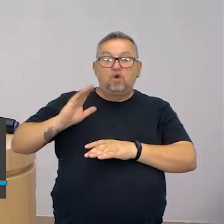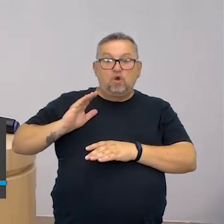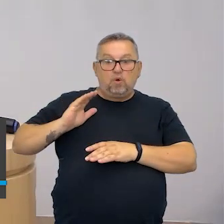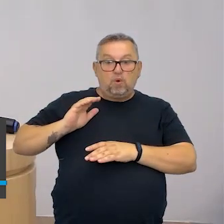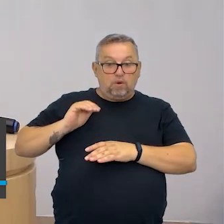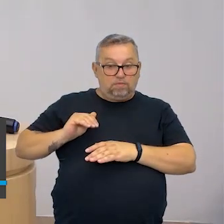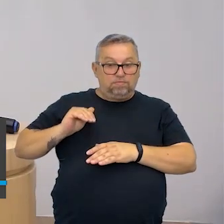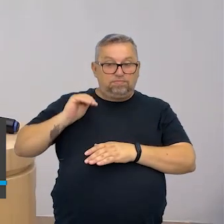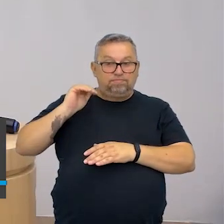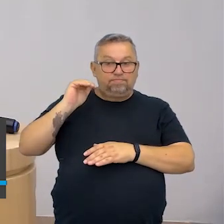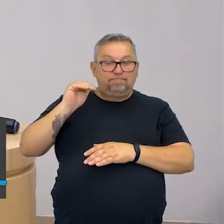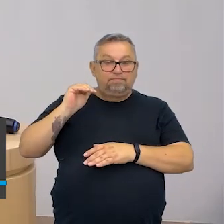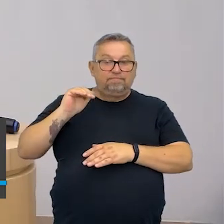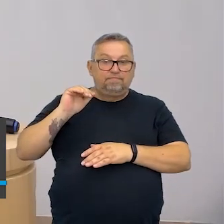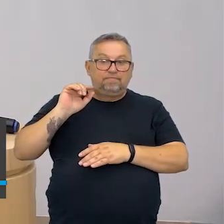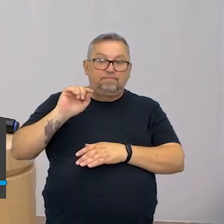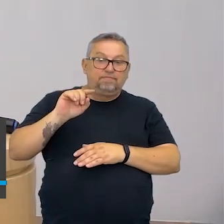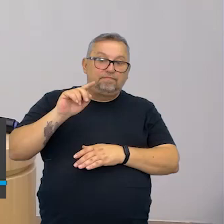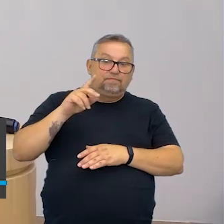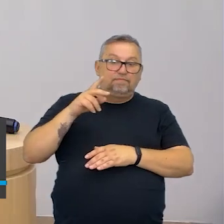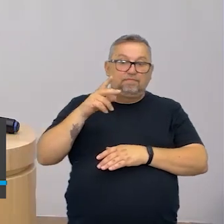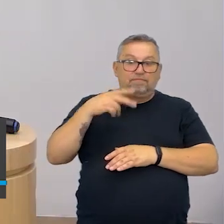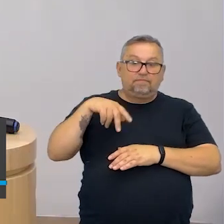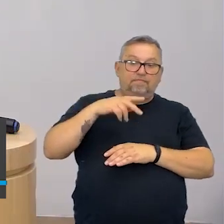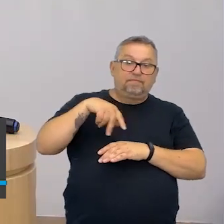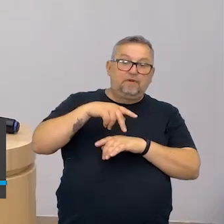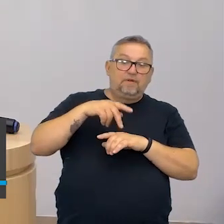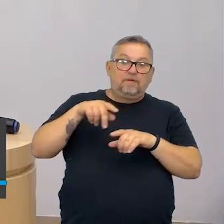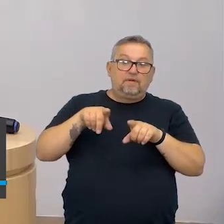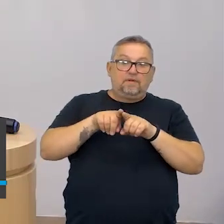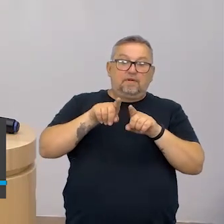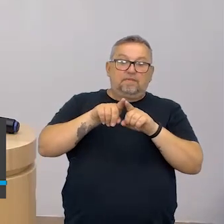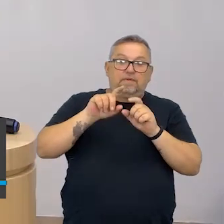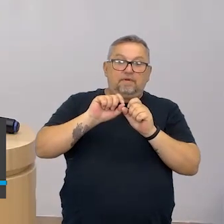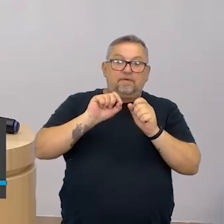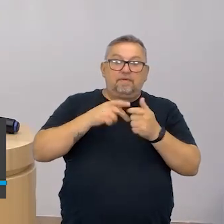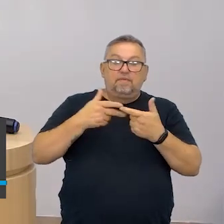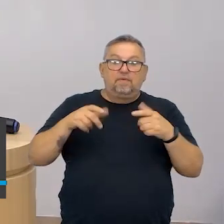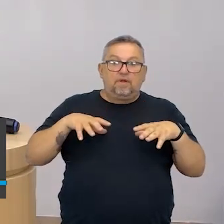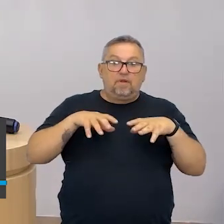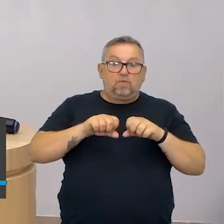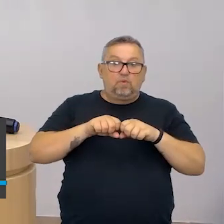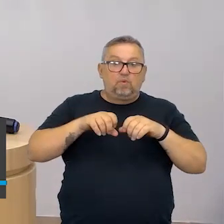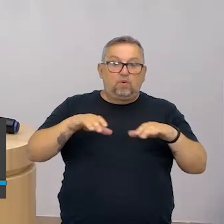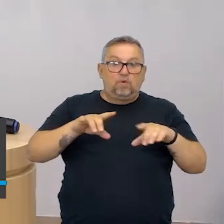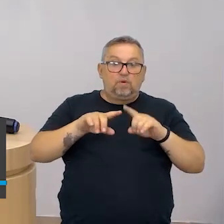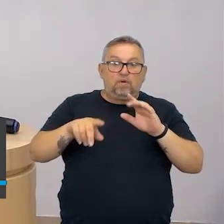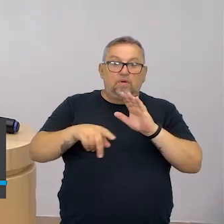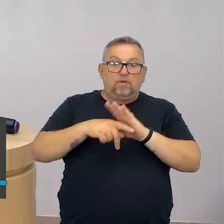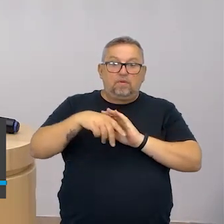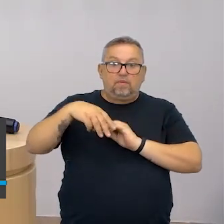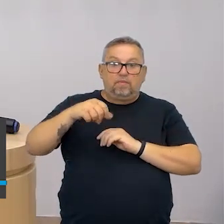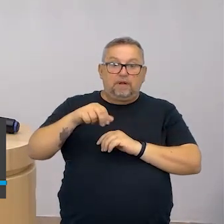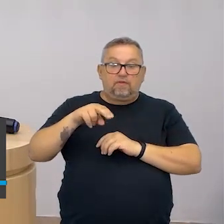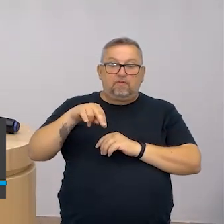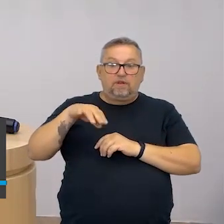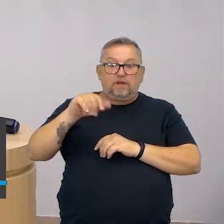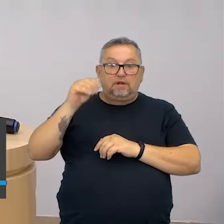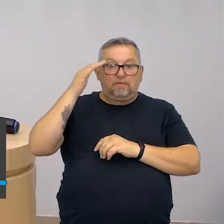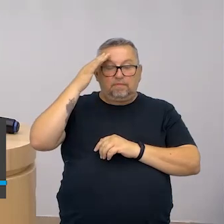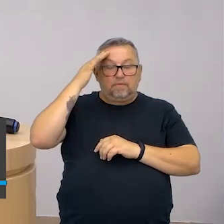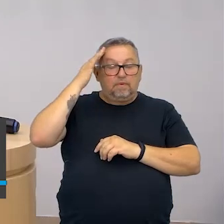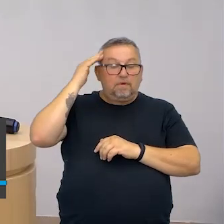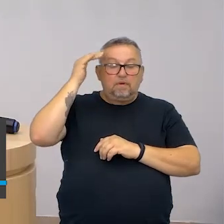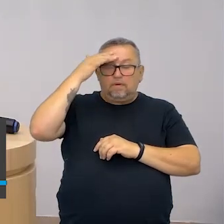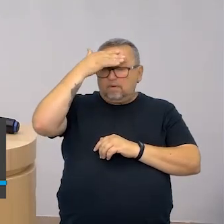etc. Essa nação aí que vai e que também explorou muitas colônias, como no caso a Martinica, etc., é ela